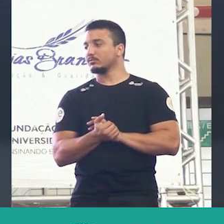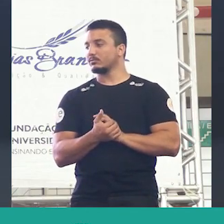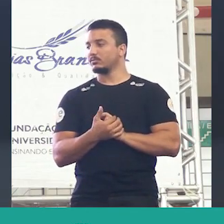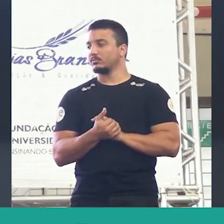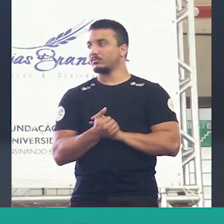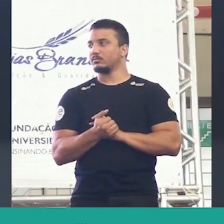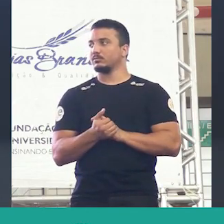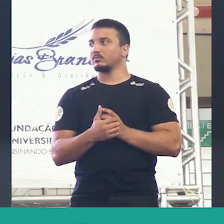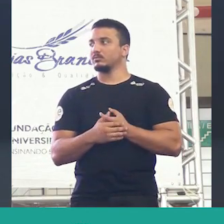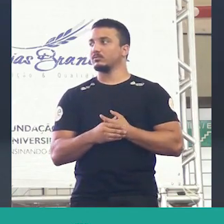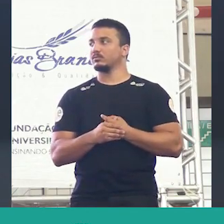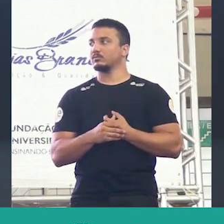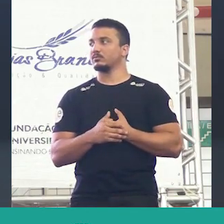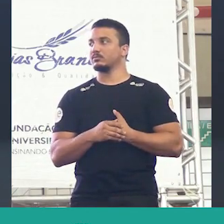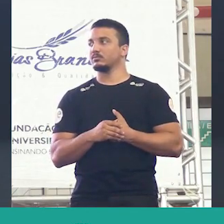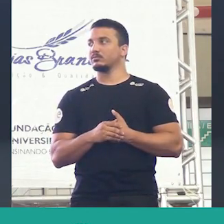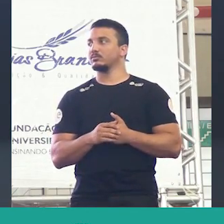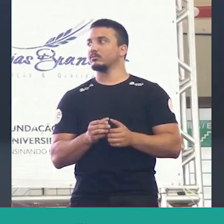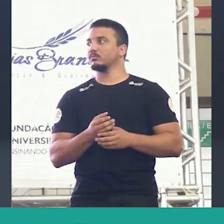para frente. Questão 4.